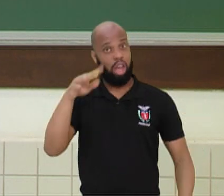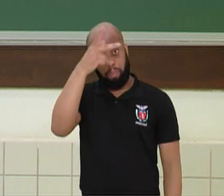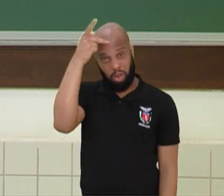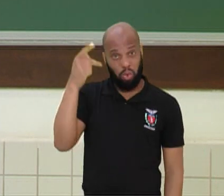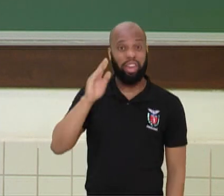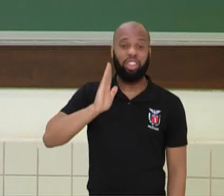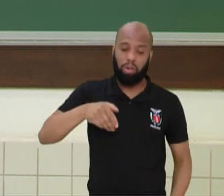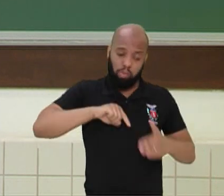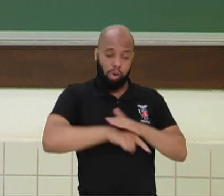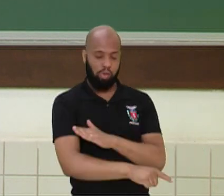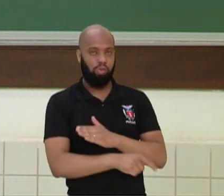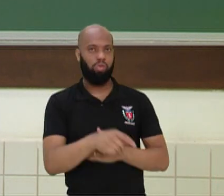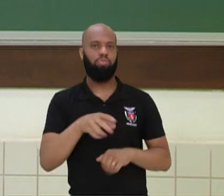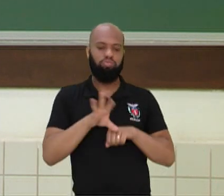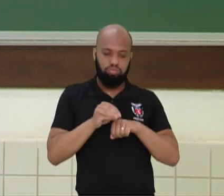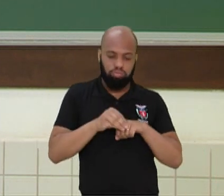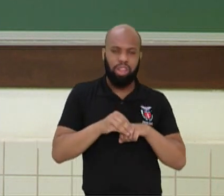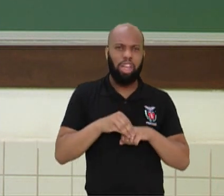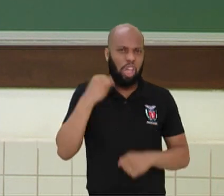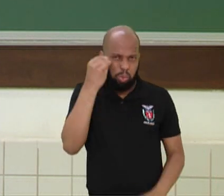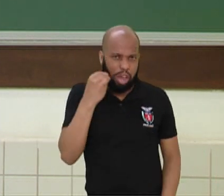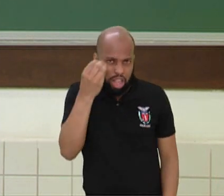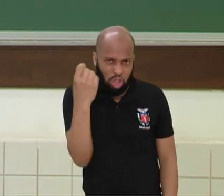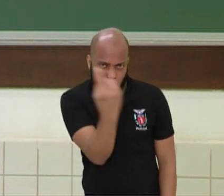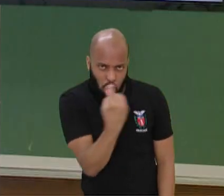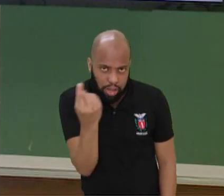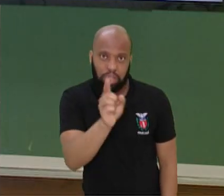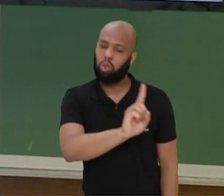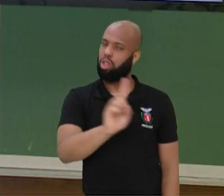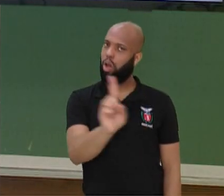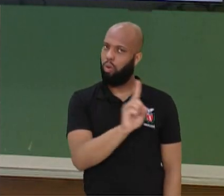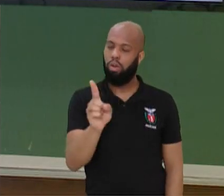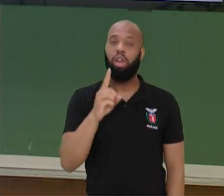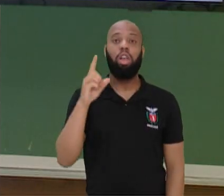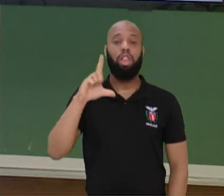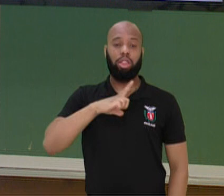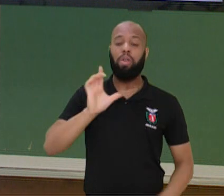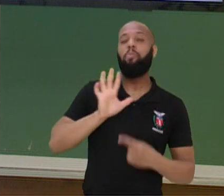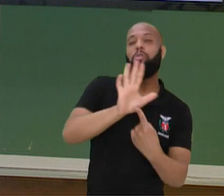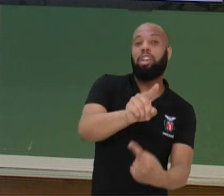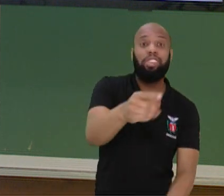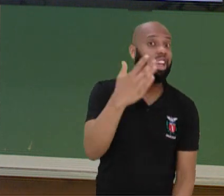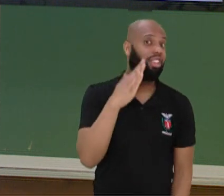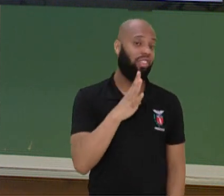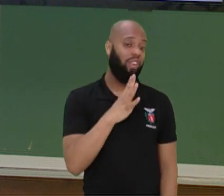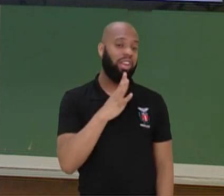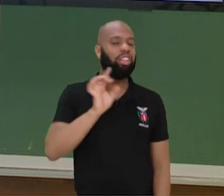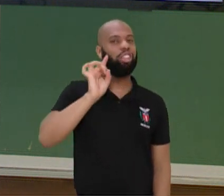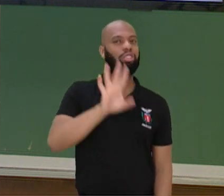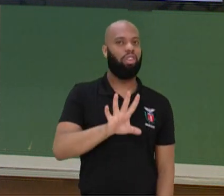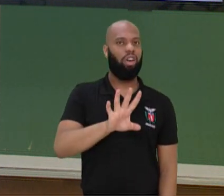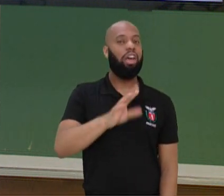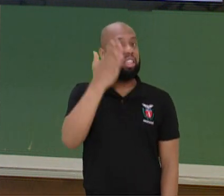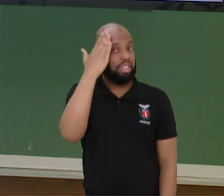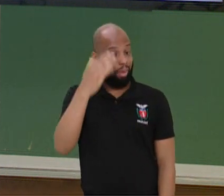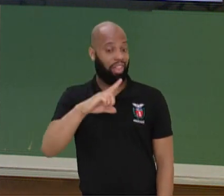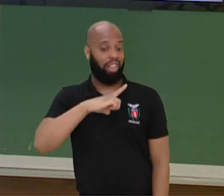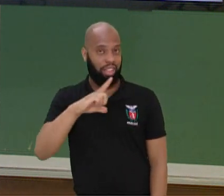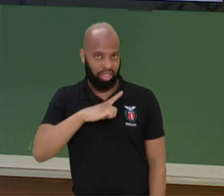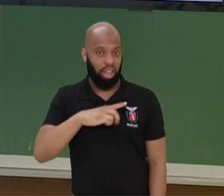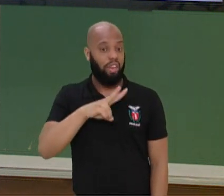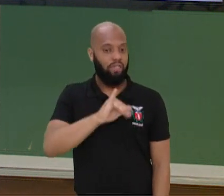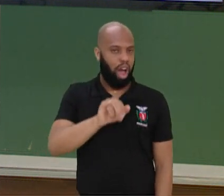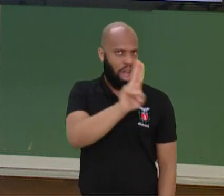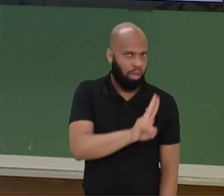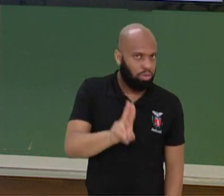na área. Nunca tente fazer esse teste sozinho. Eu trago o teste apenas para conhecimento, para você saber que existe e